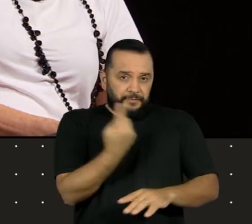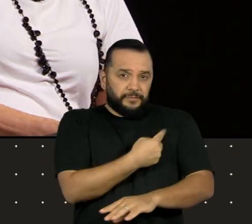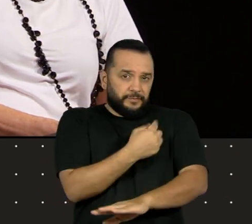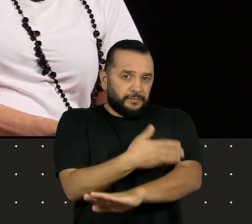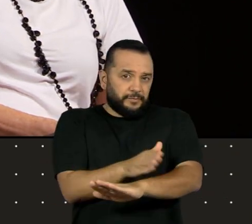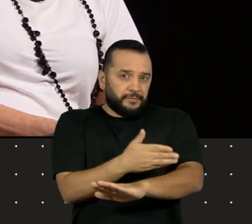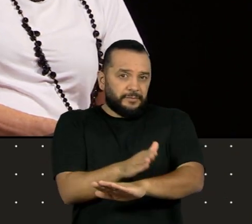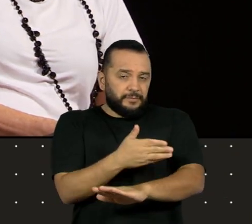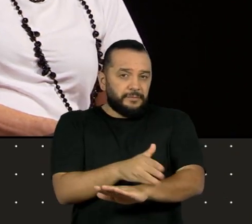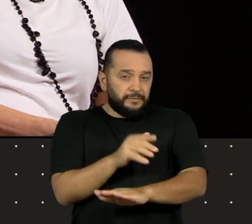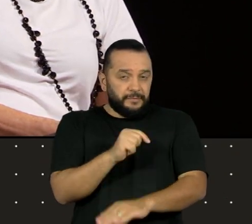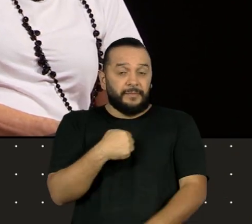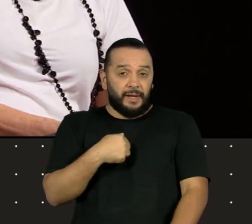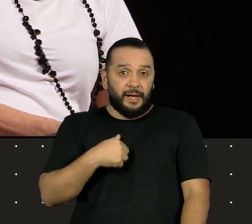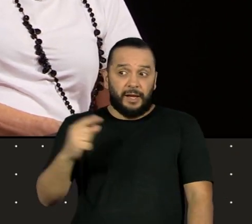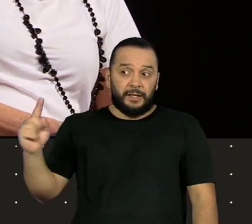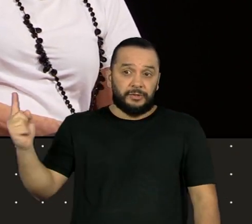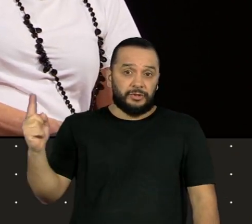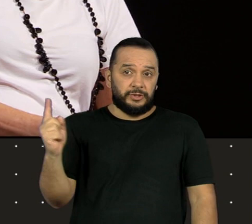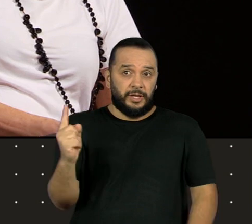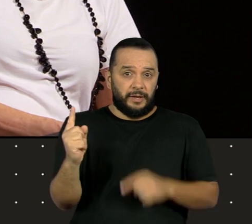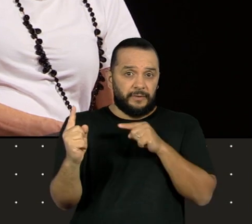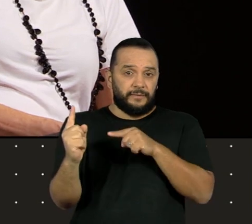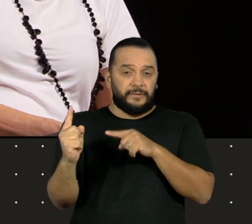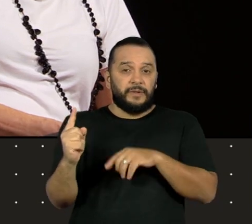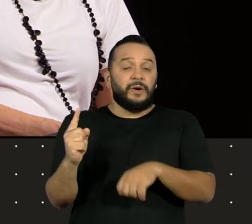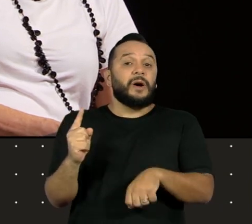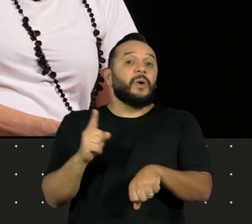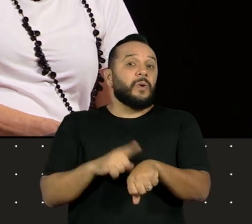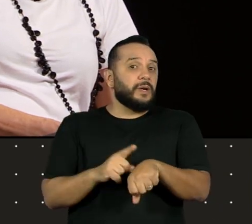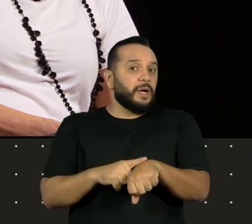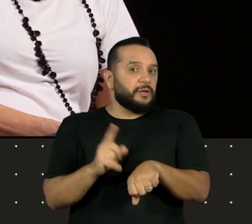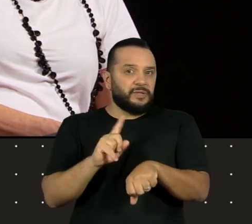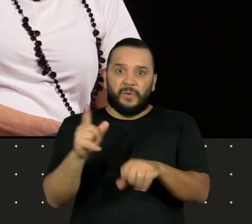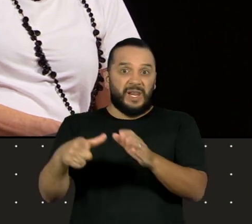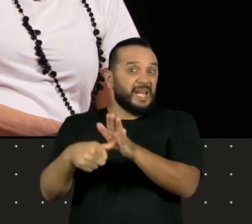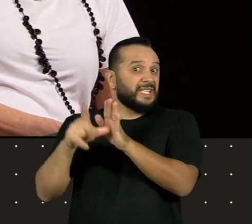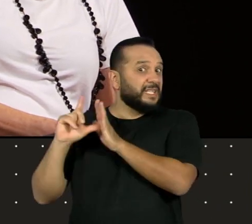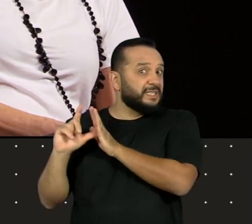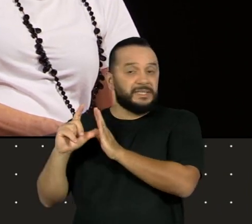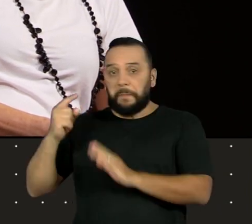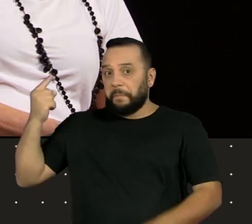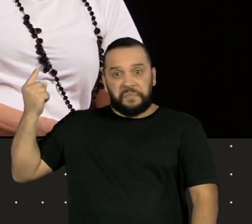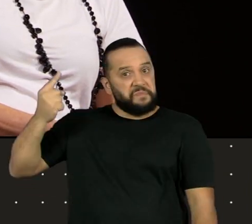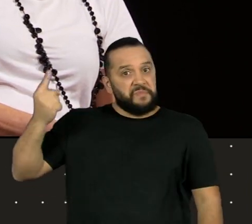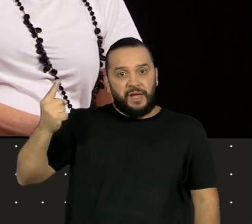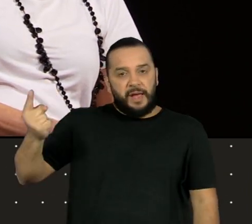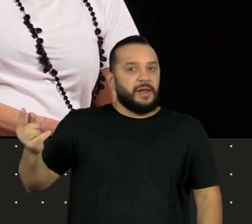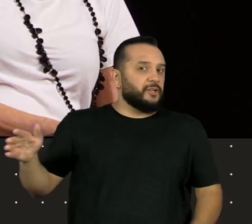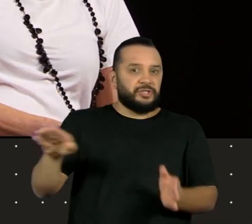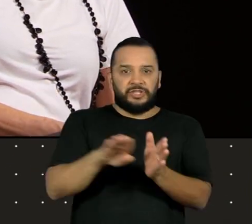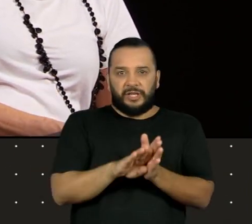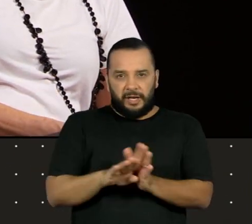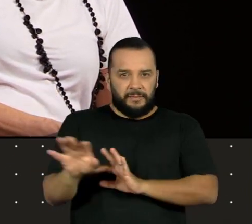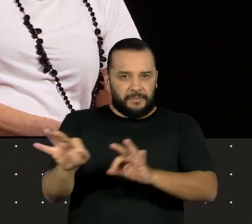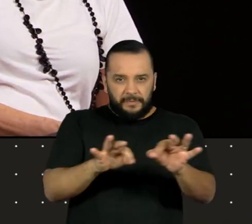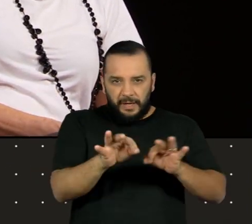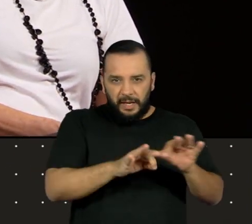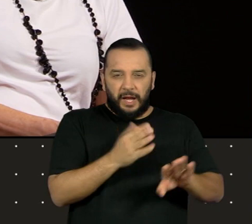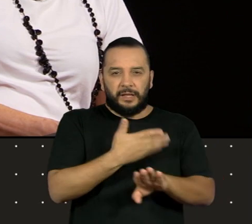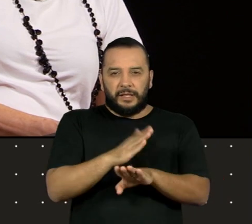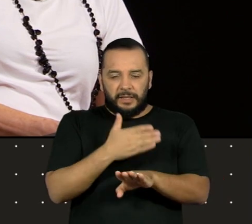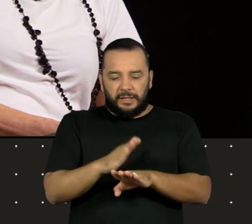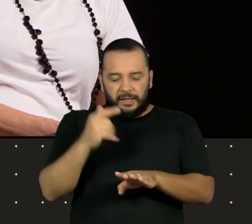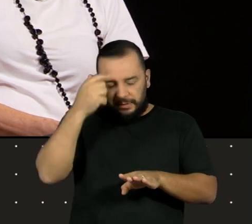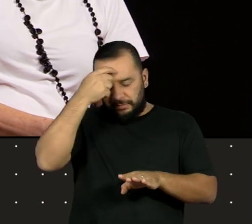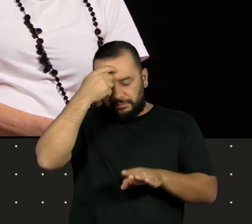Clarice chegava no horário. A Clarice chegava antes de todo mundo, ela chegava antes do horário para se preparar, para se aquecer, se